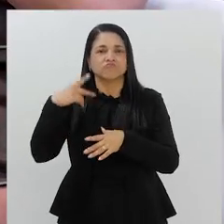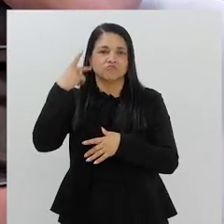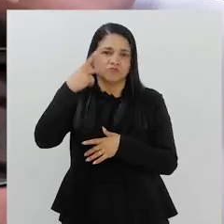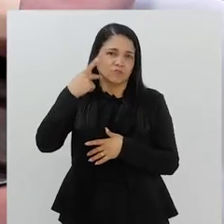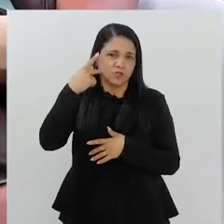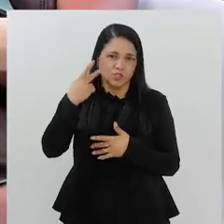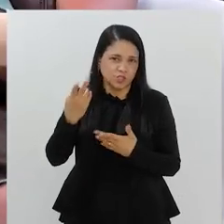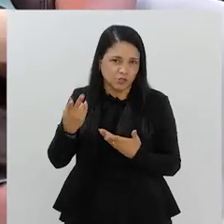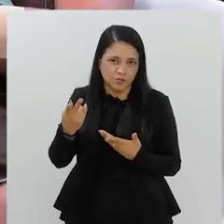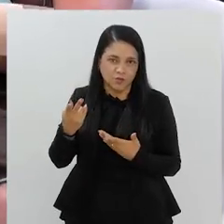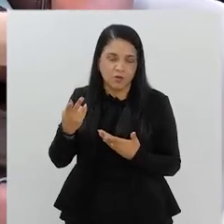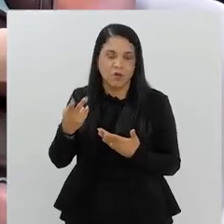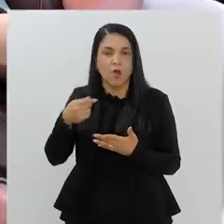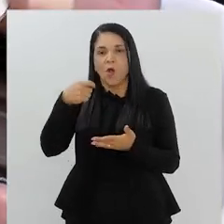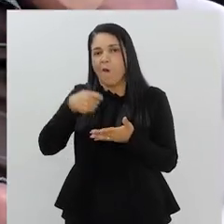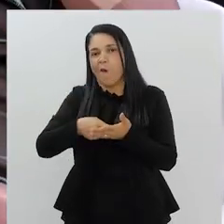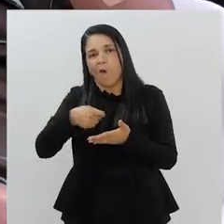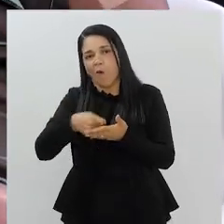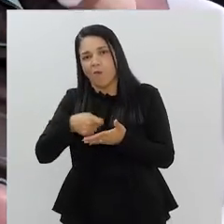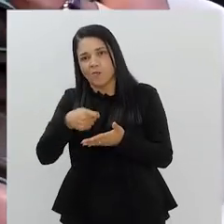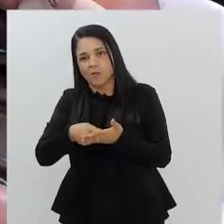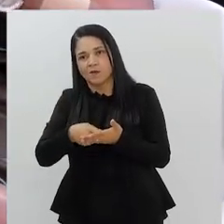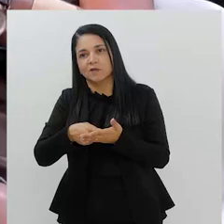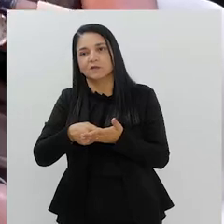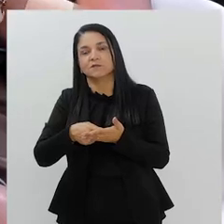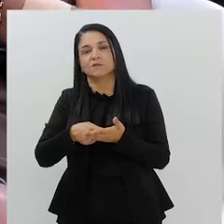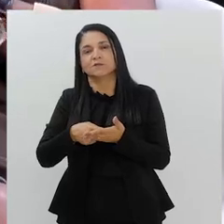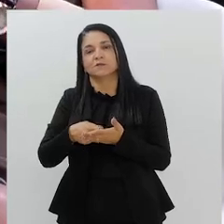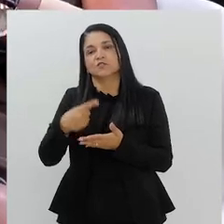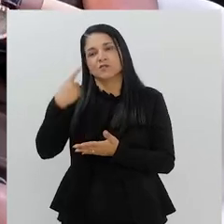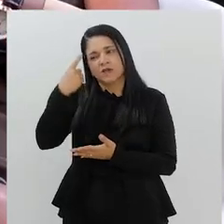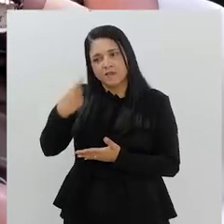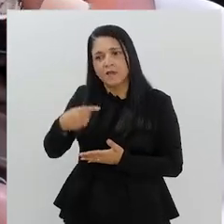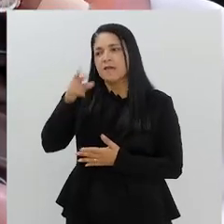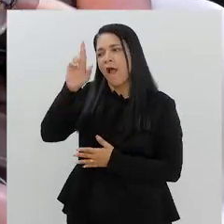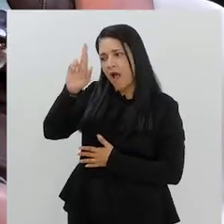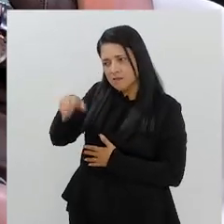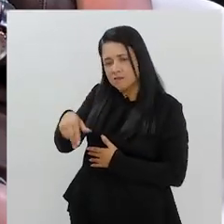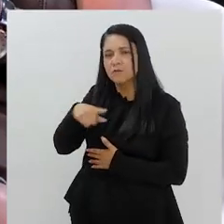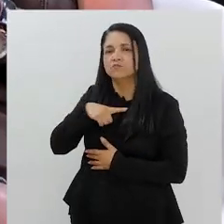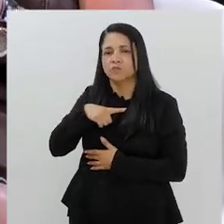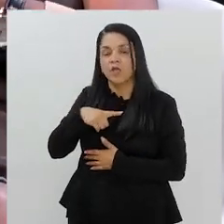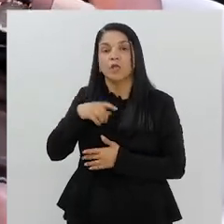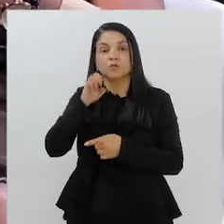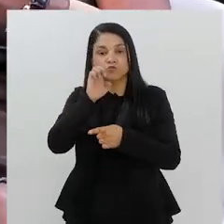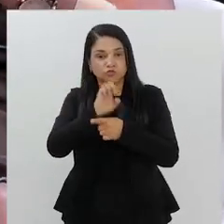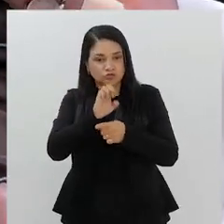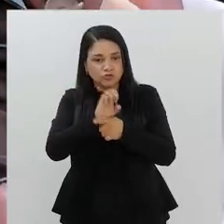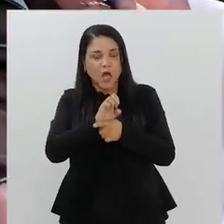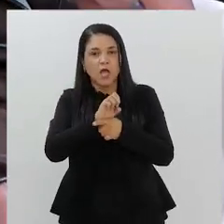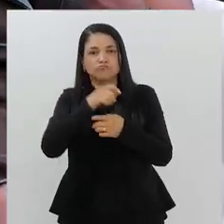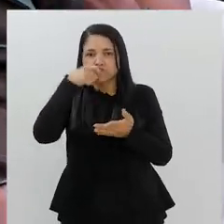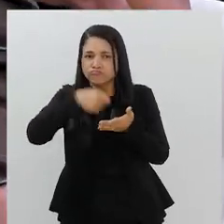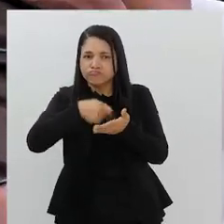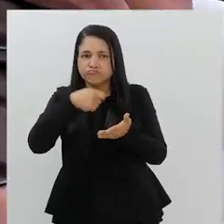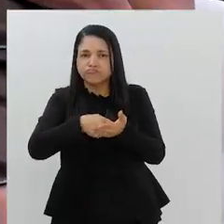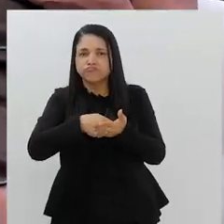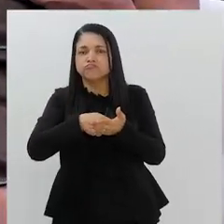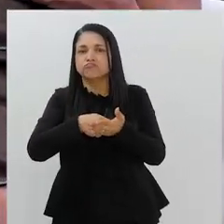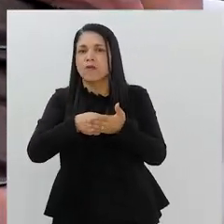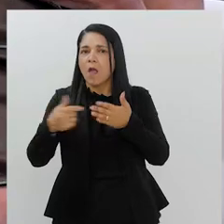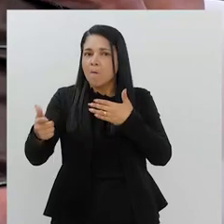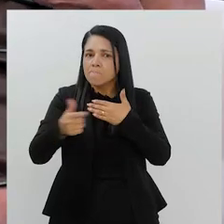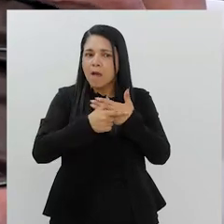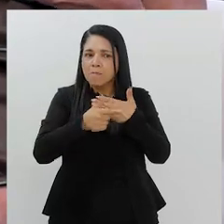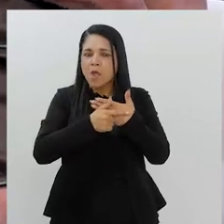tomem no Parlamento né Eh obrigando eu acho que a Dani tá coberta de razão obrigando o estado a assumir